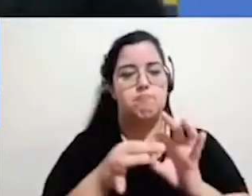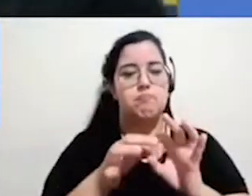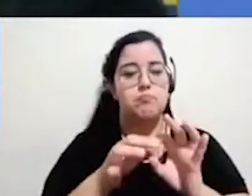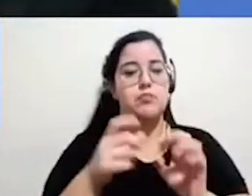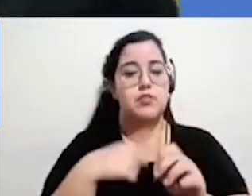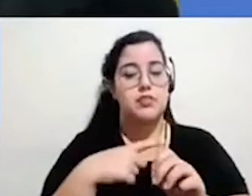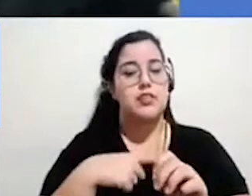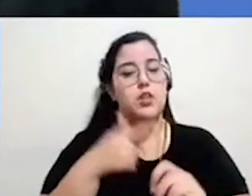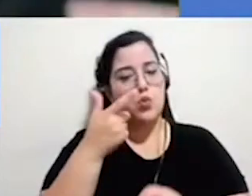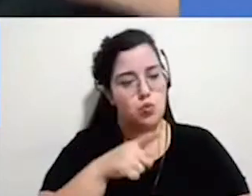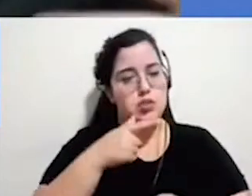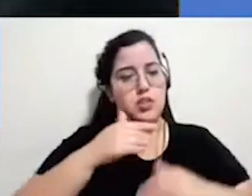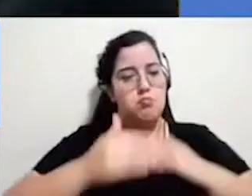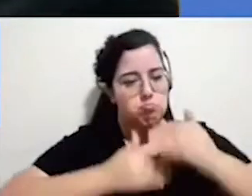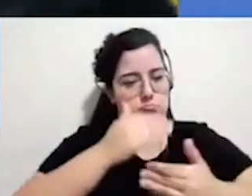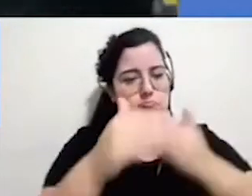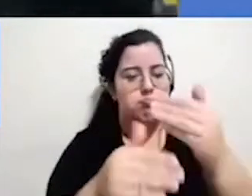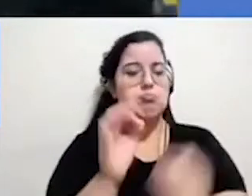fôlego.